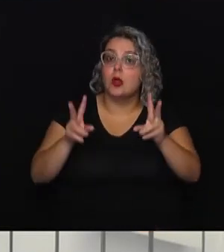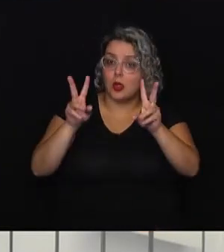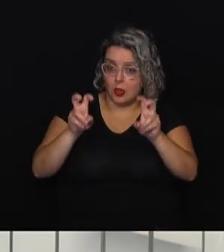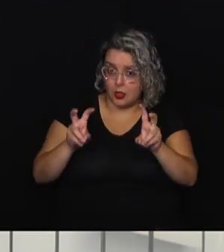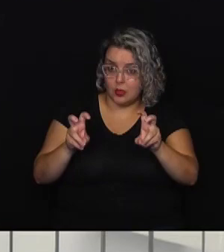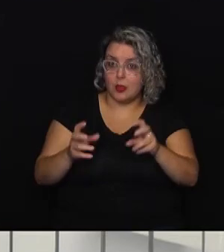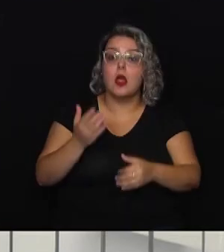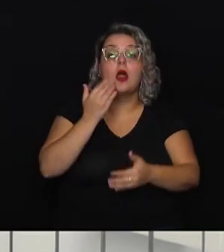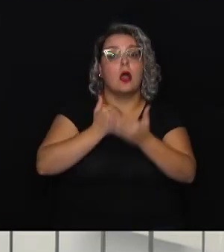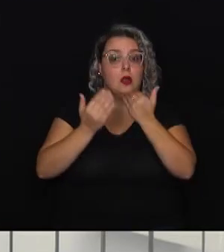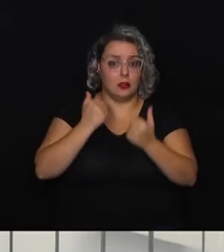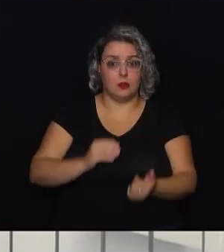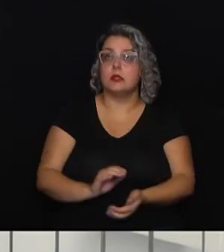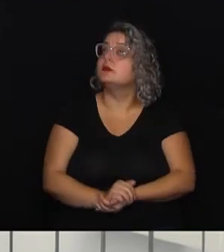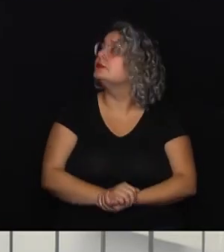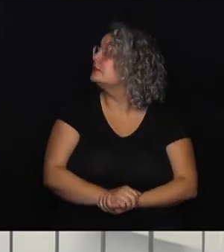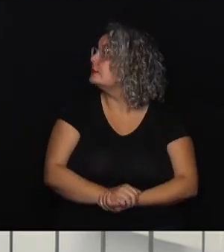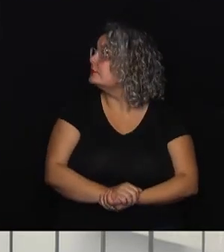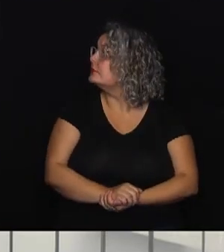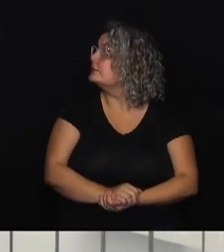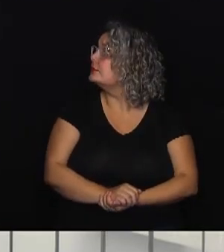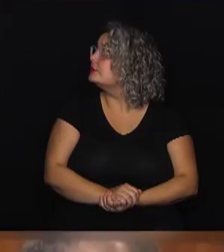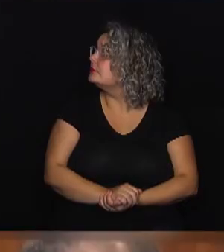a alimentação.